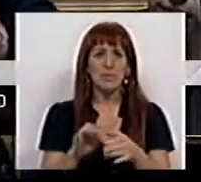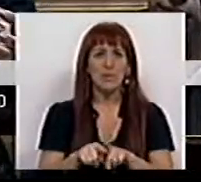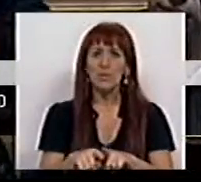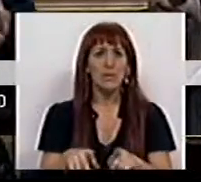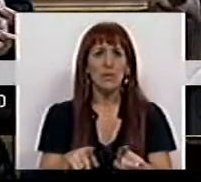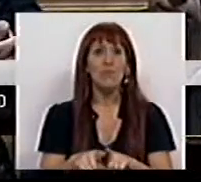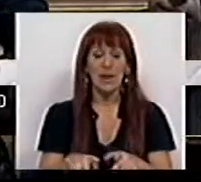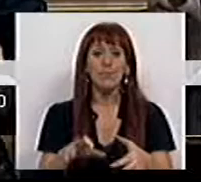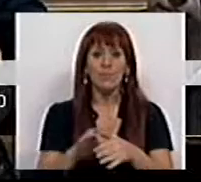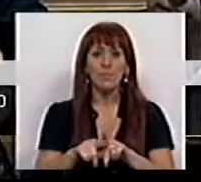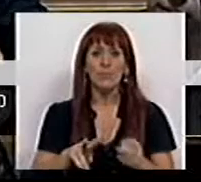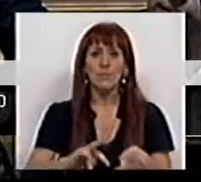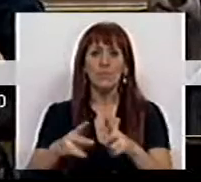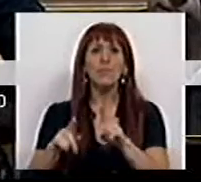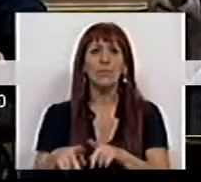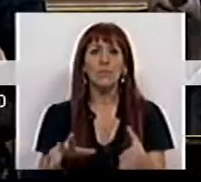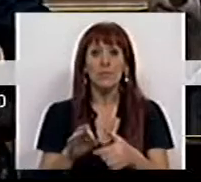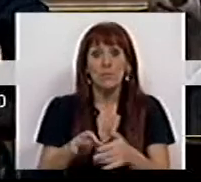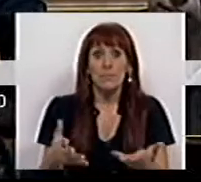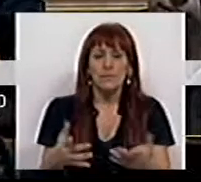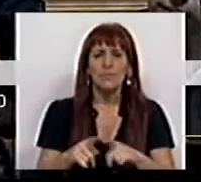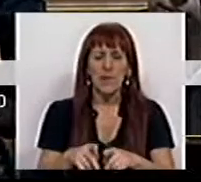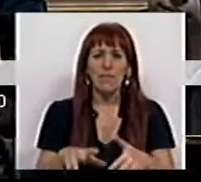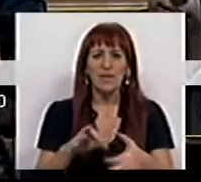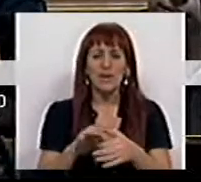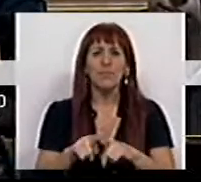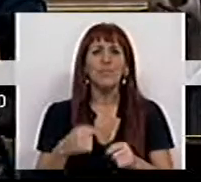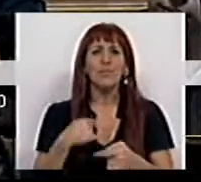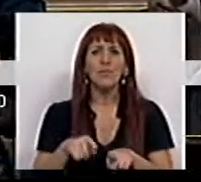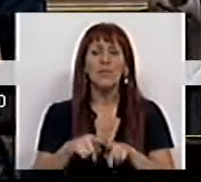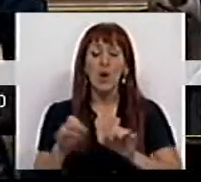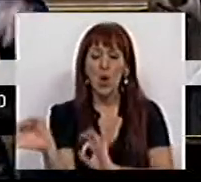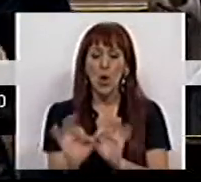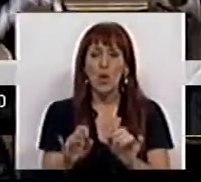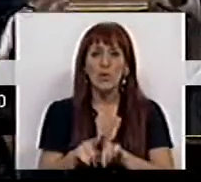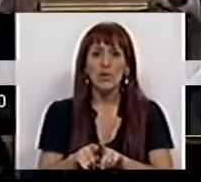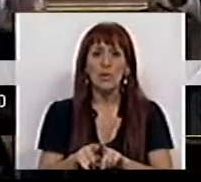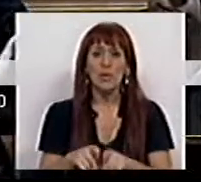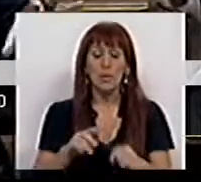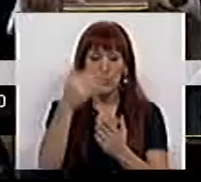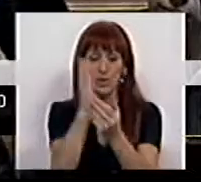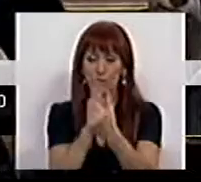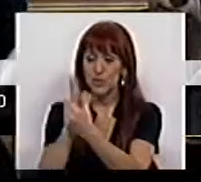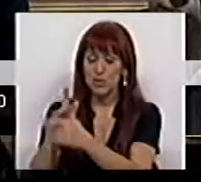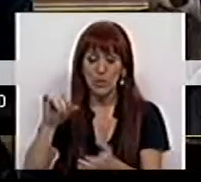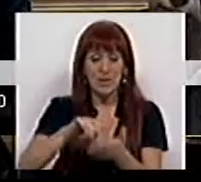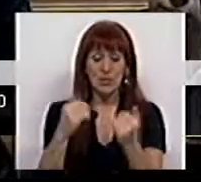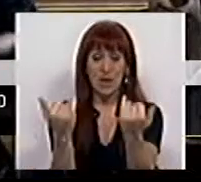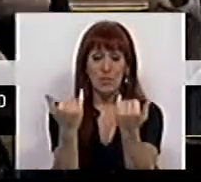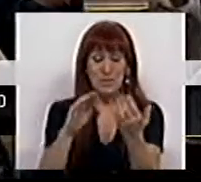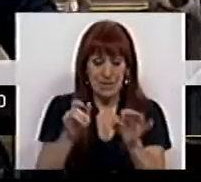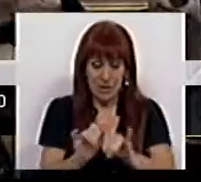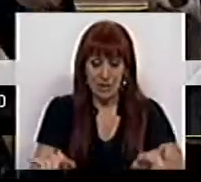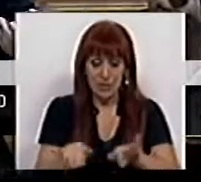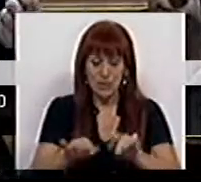aqui alterações substanciais que nos merecem alguma reflexão. Ele organizar-se-á por ficheiro central